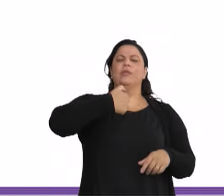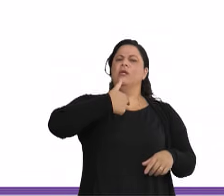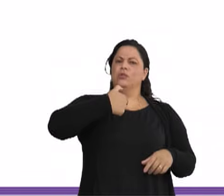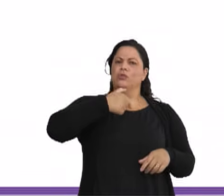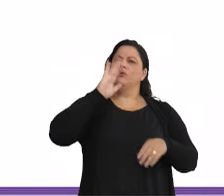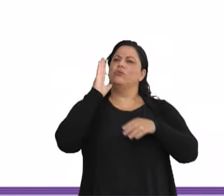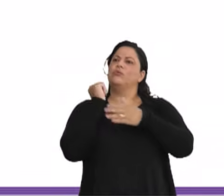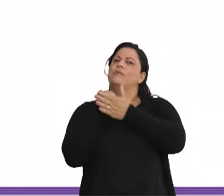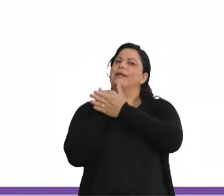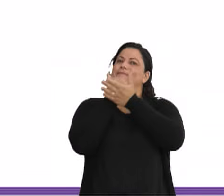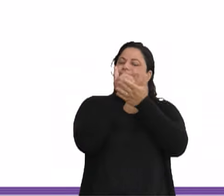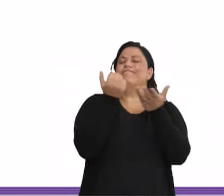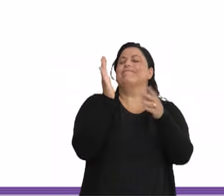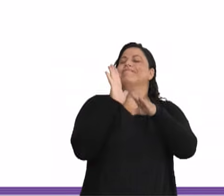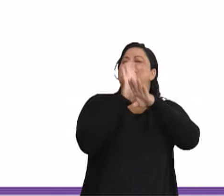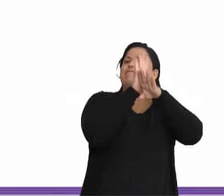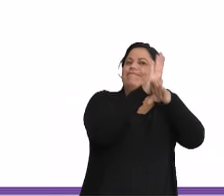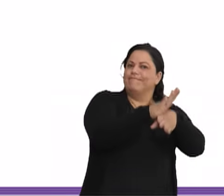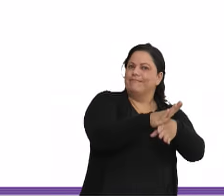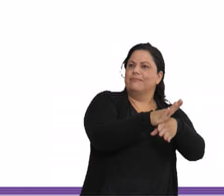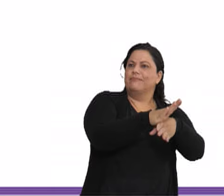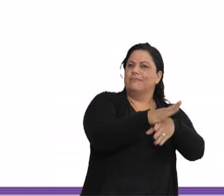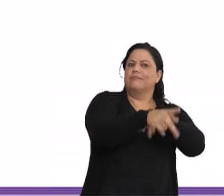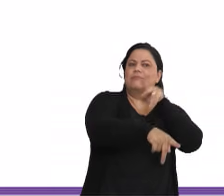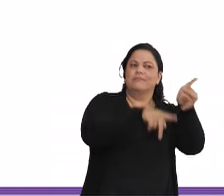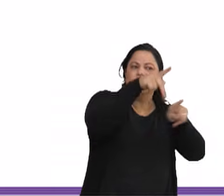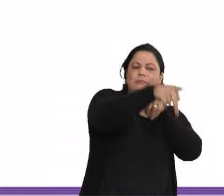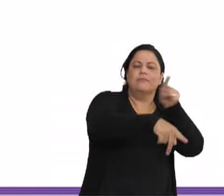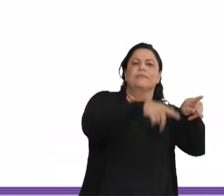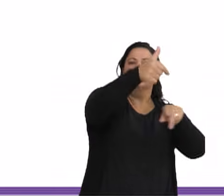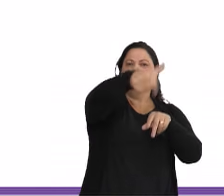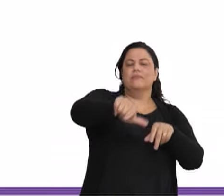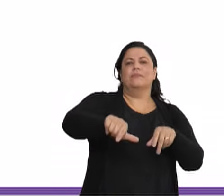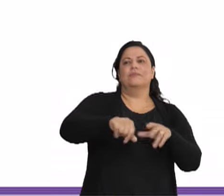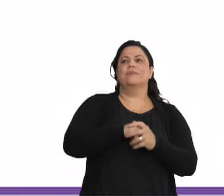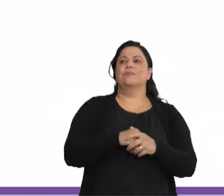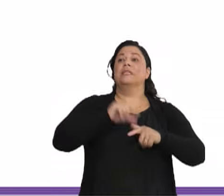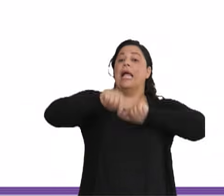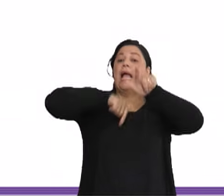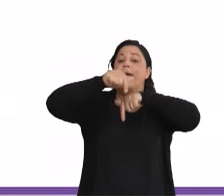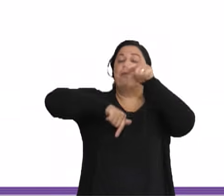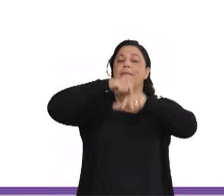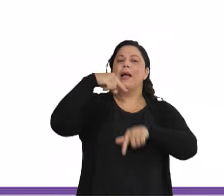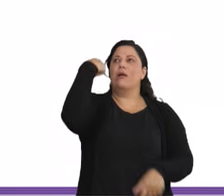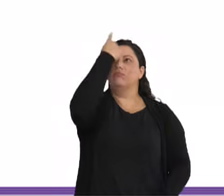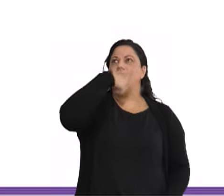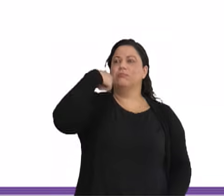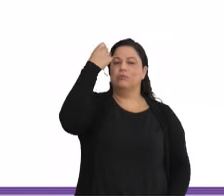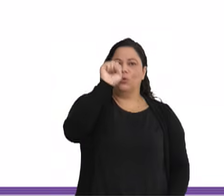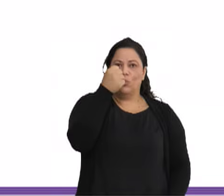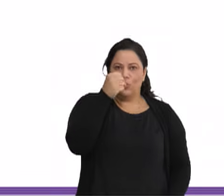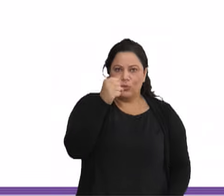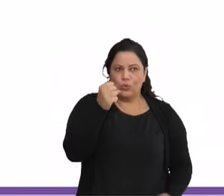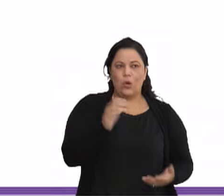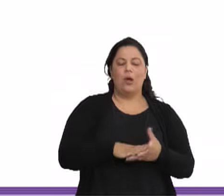medidas ao lado do povo. Jornada de 8 horas, descanso semanal